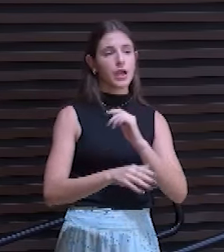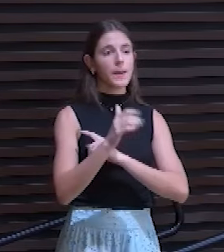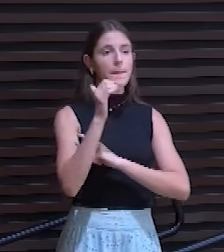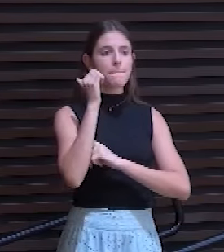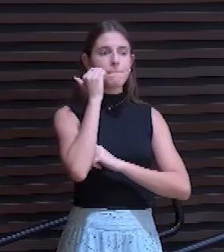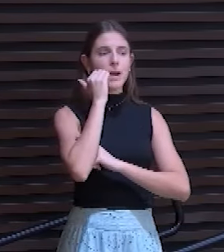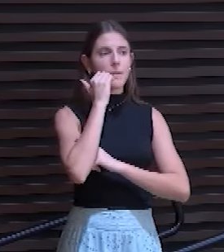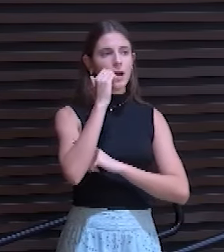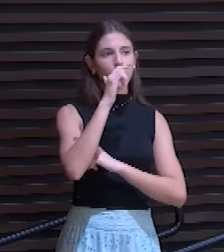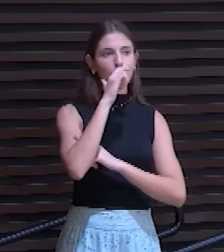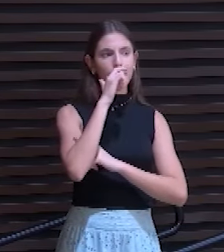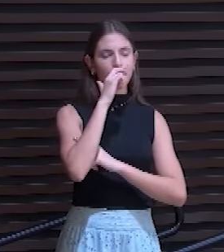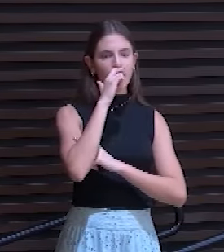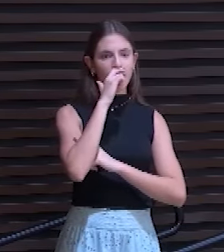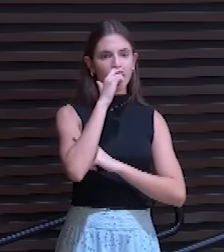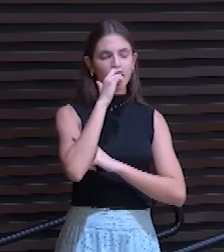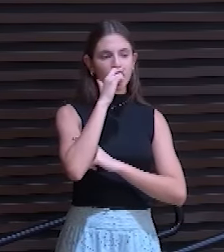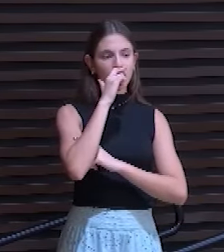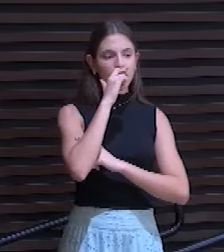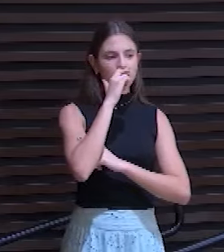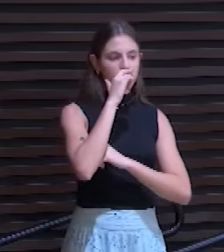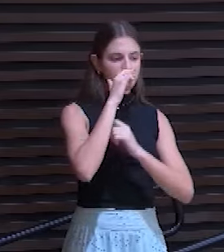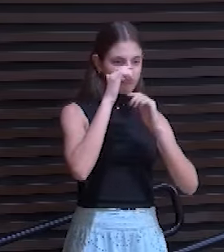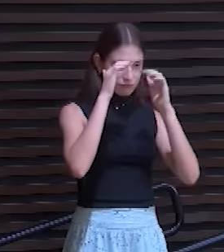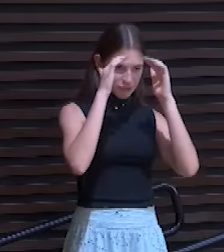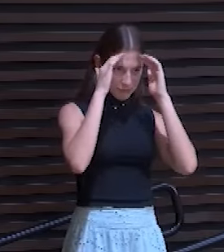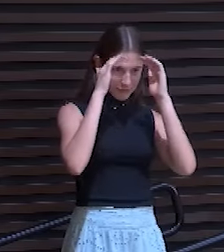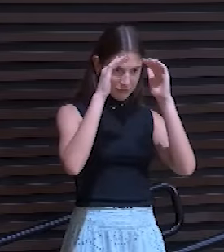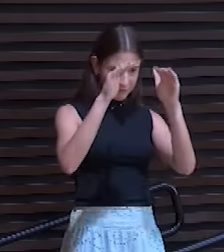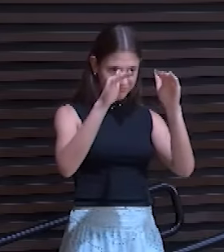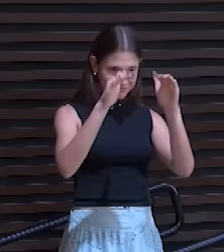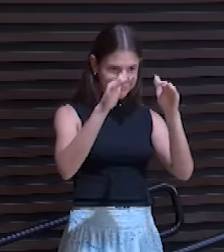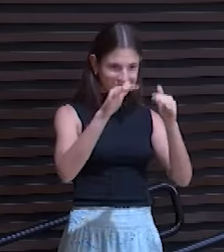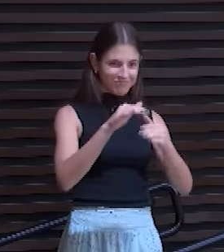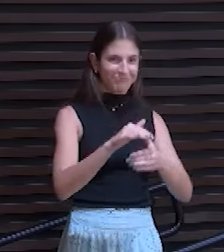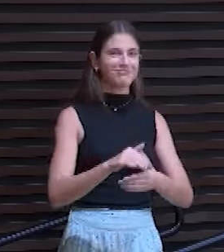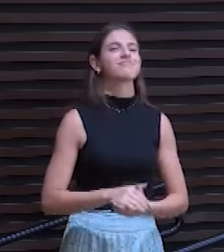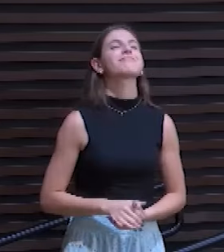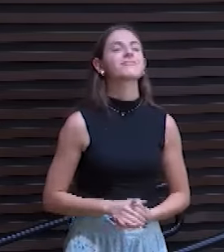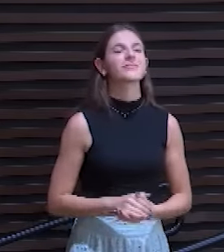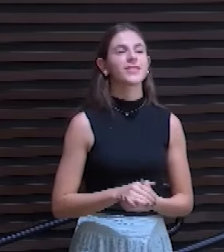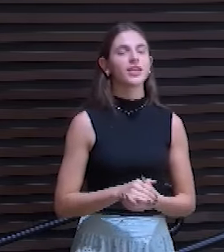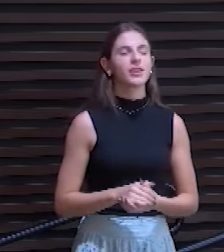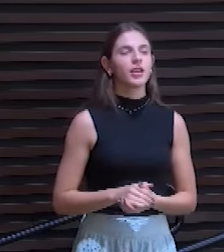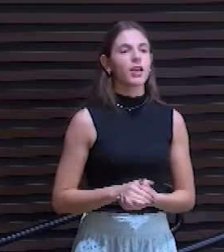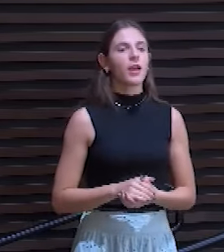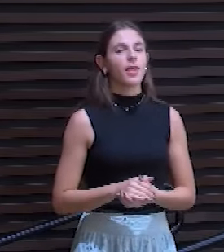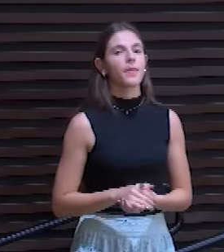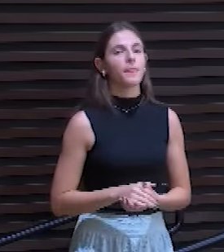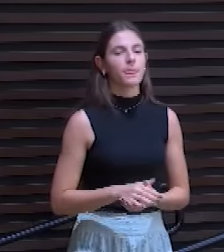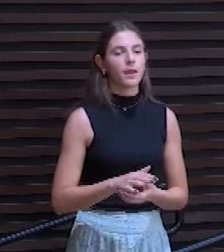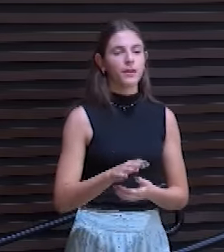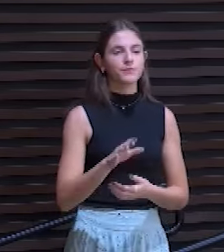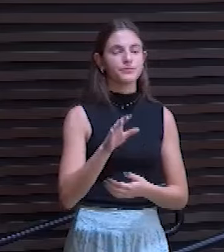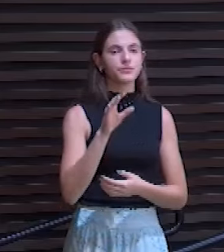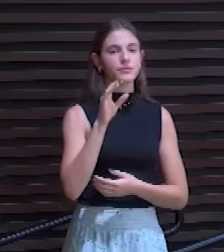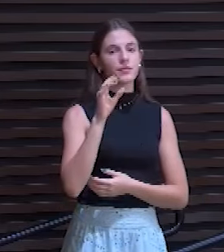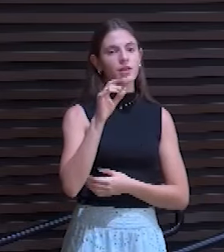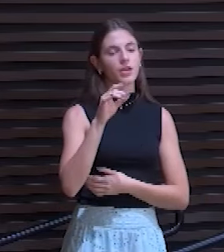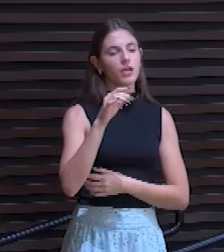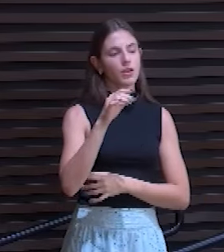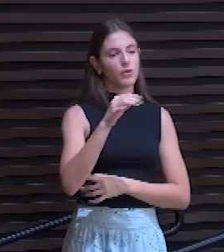Precisamos entender qual que é a função do embaixador. O que o embaixador faz? A única coisa